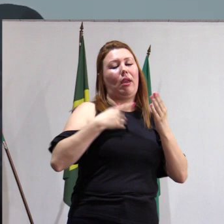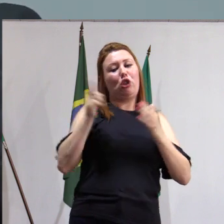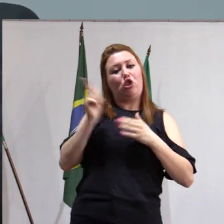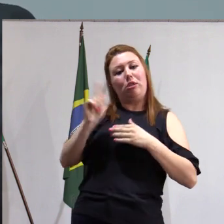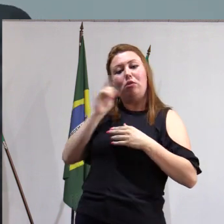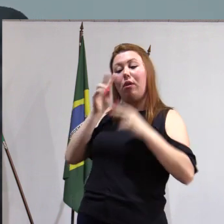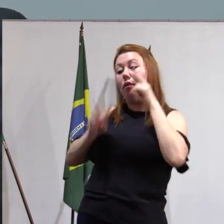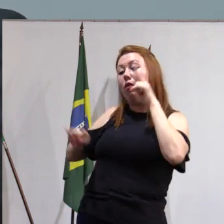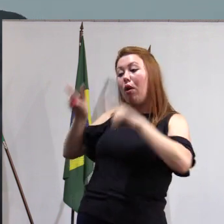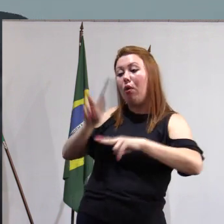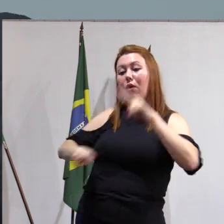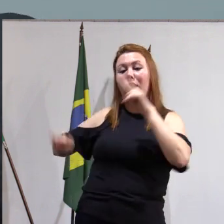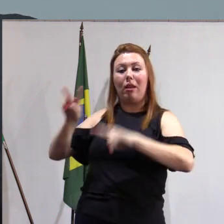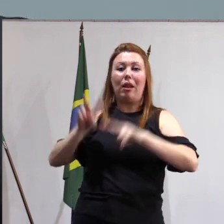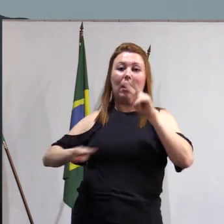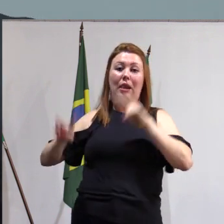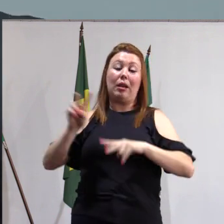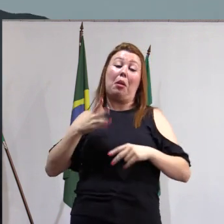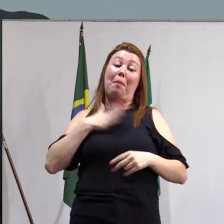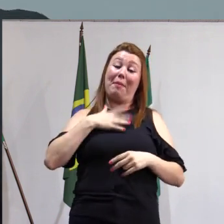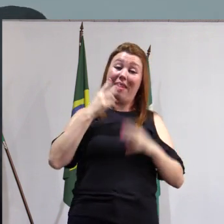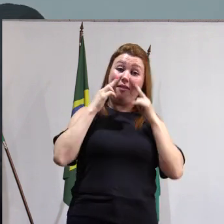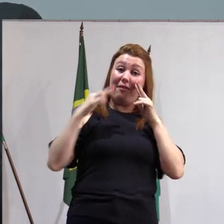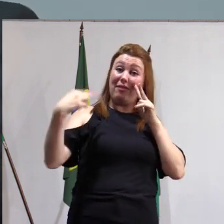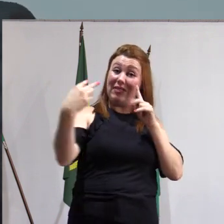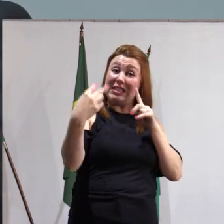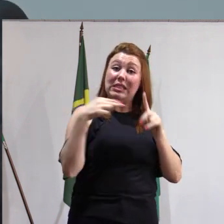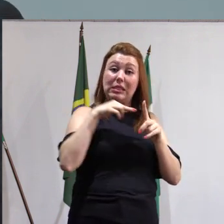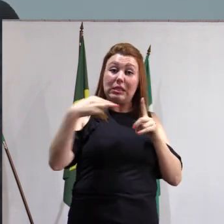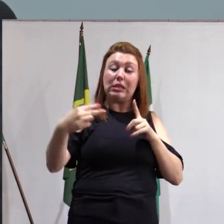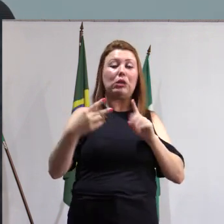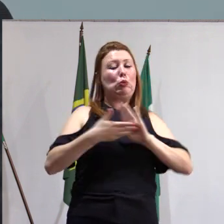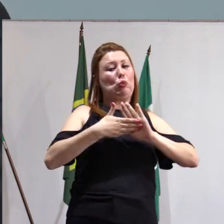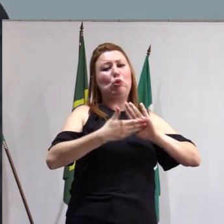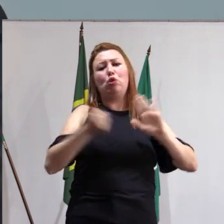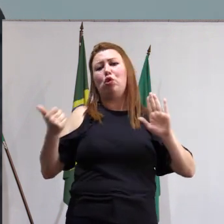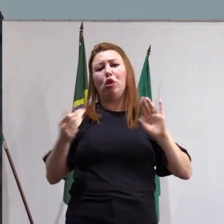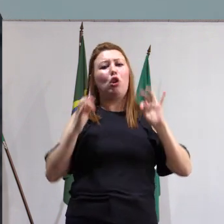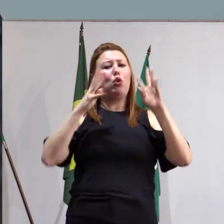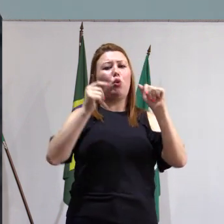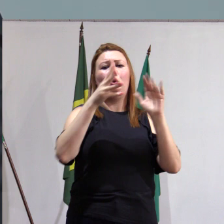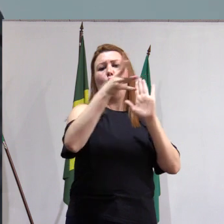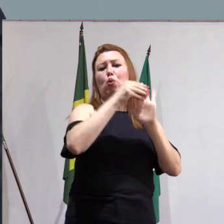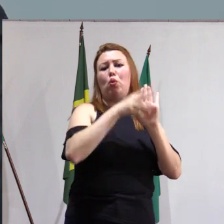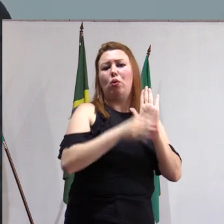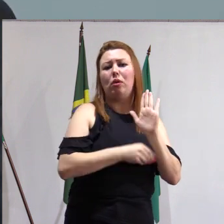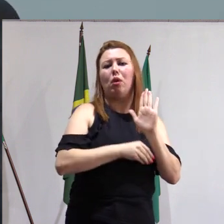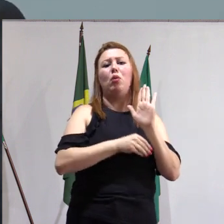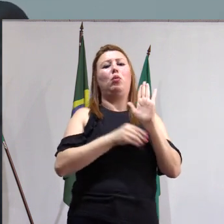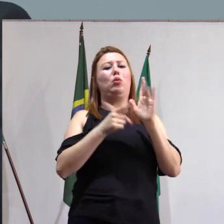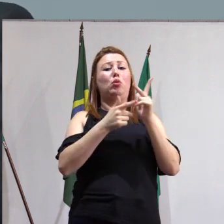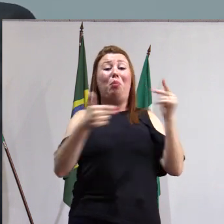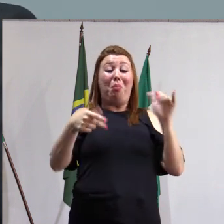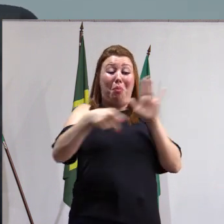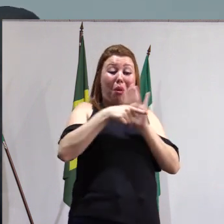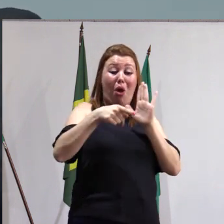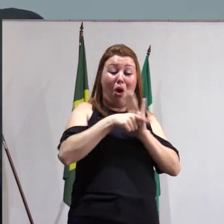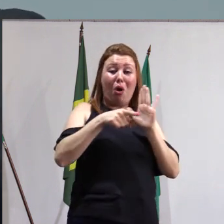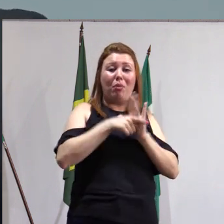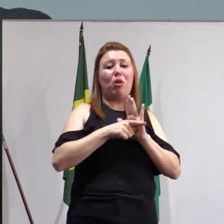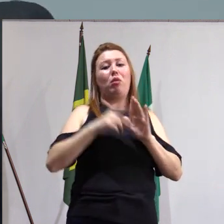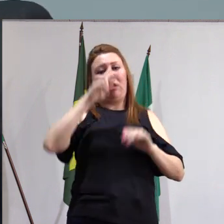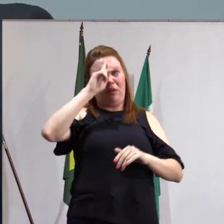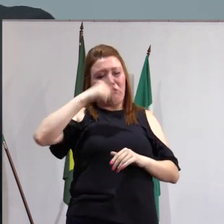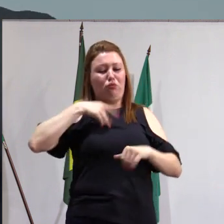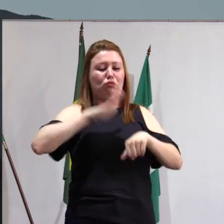organização social, ou seja, retira, na minha visão, toda o conteúdo da autonomia universitária que é consagrado na nossa Constituição